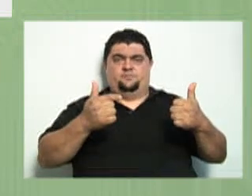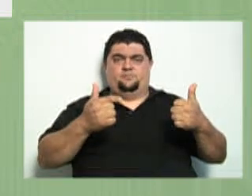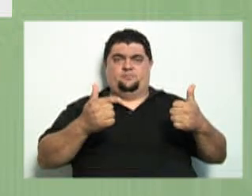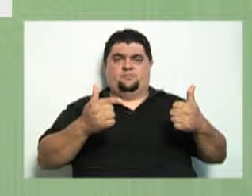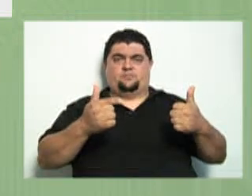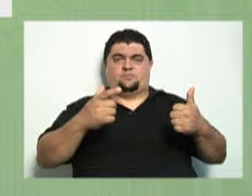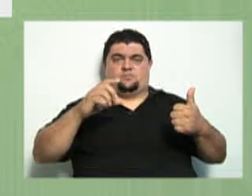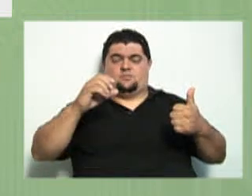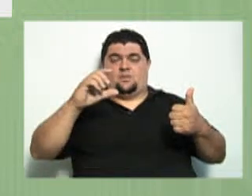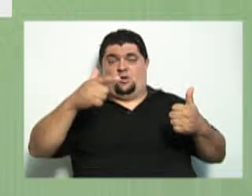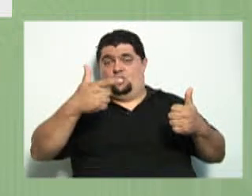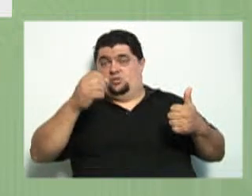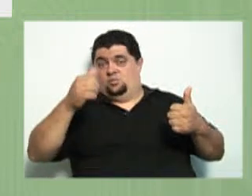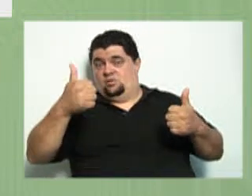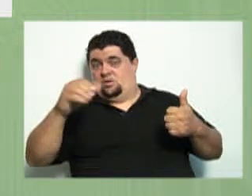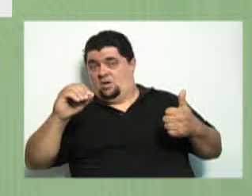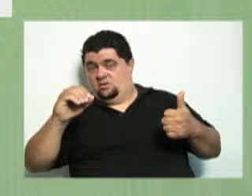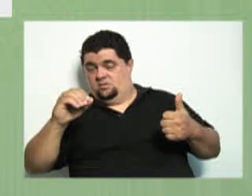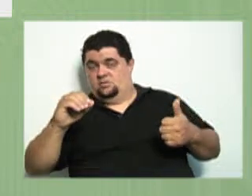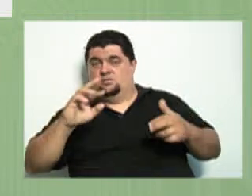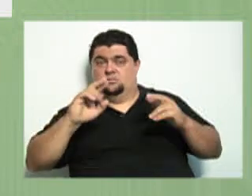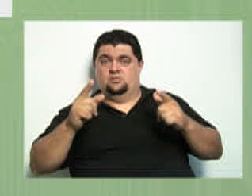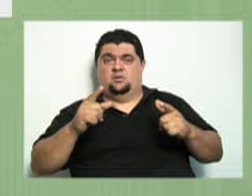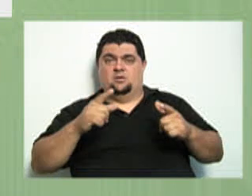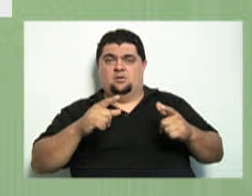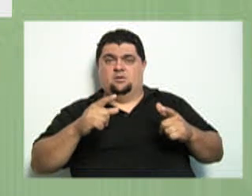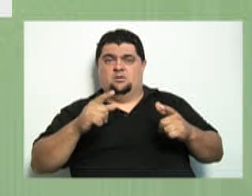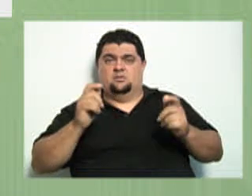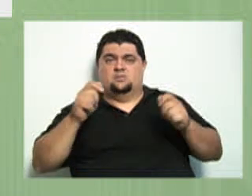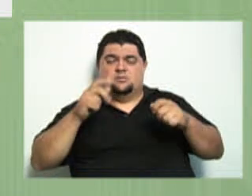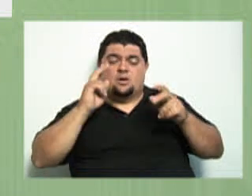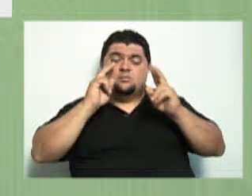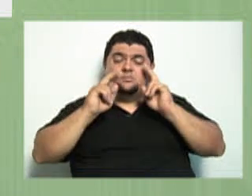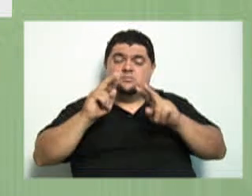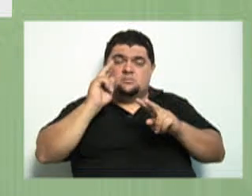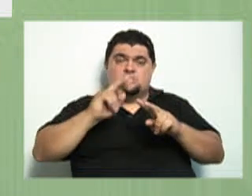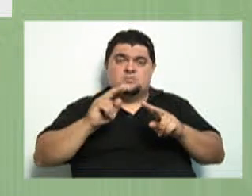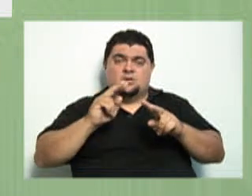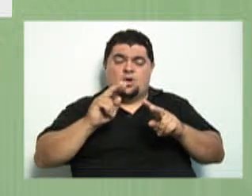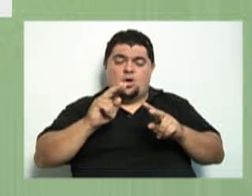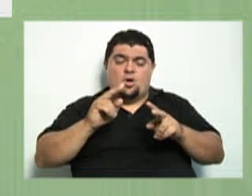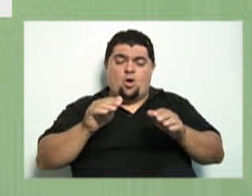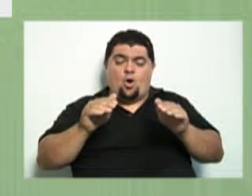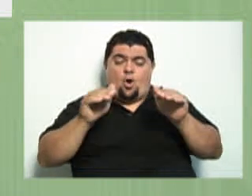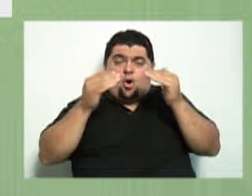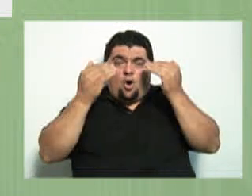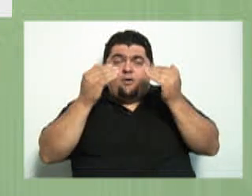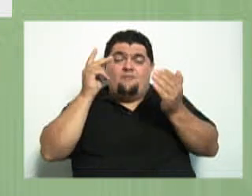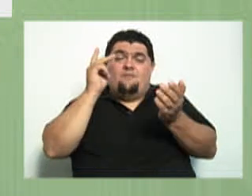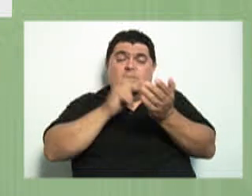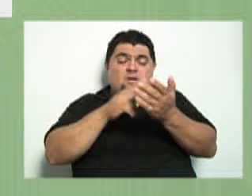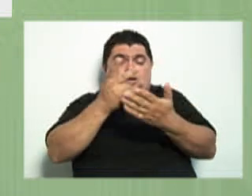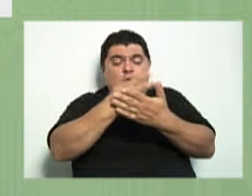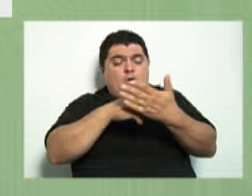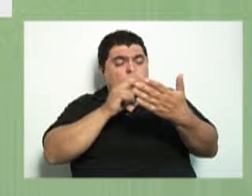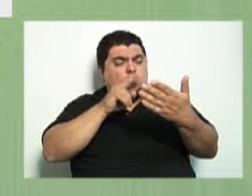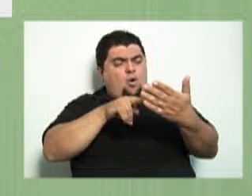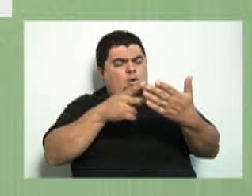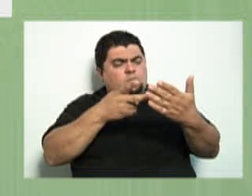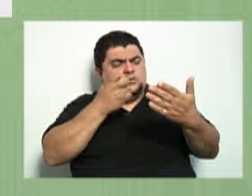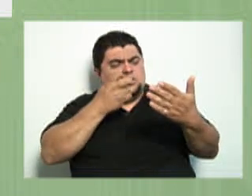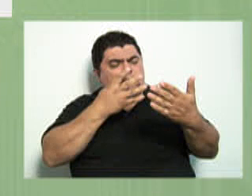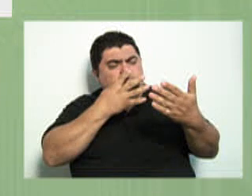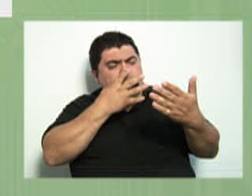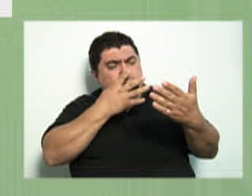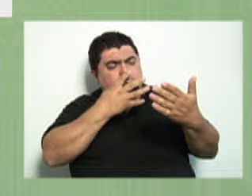realidade de 2010. Eu queria que vocês tomassem tempo para ter bastante atenção e olhar esse gráfico e observar. Aqui a